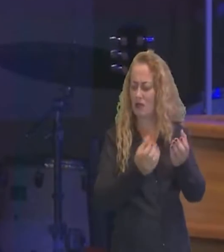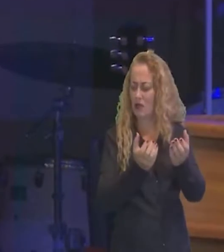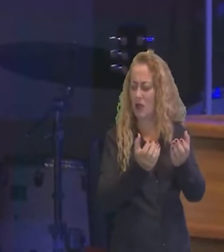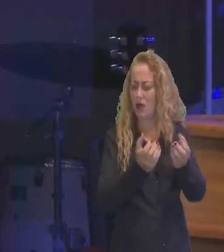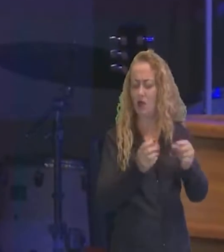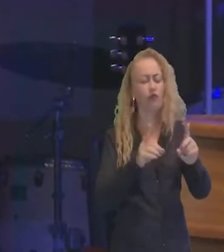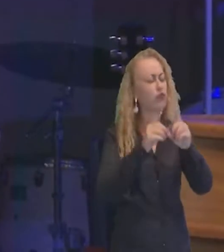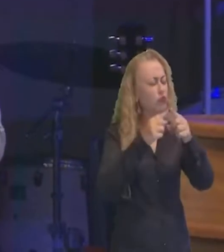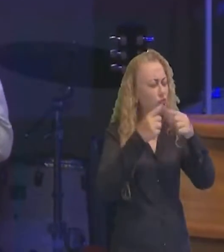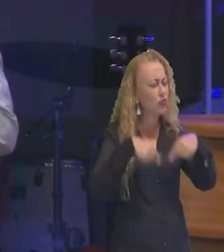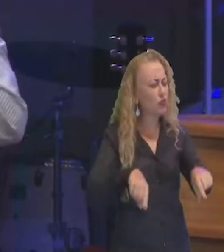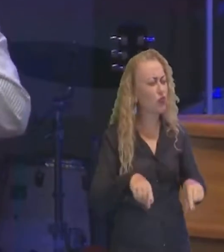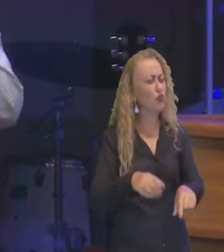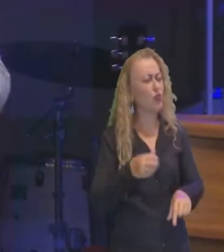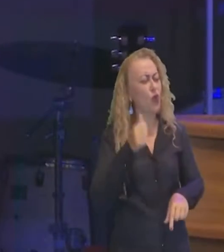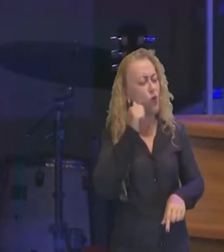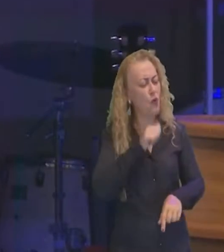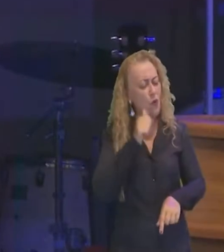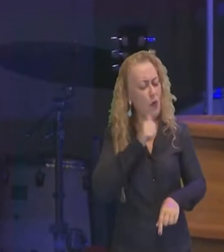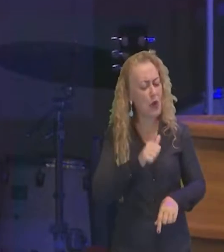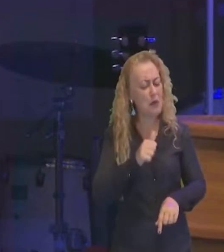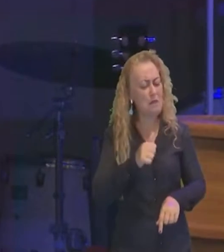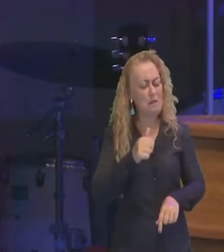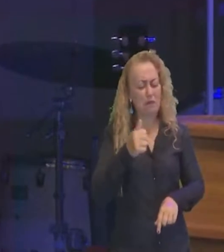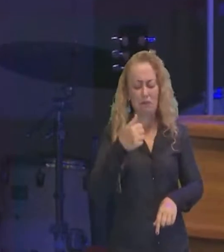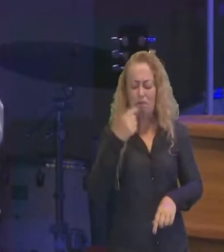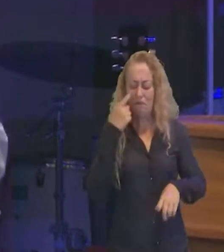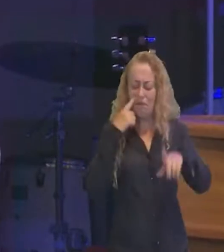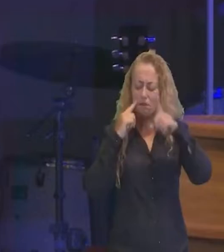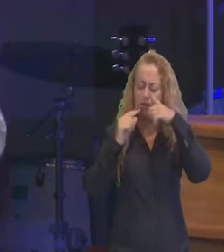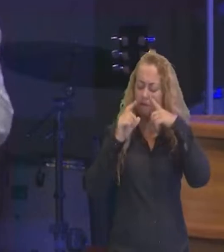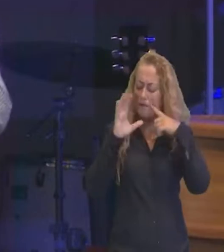lá dolorida, absolutamente